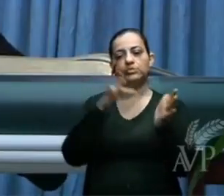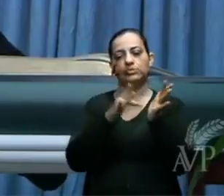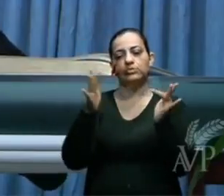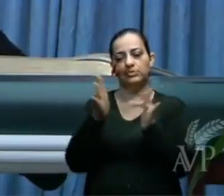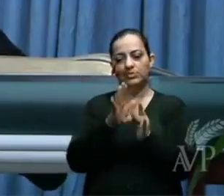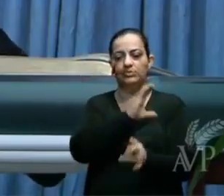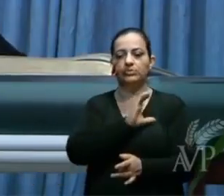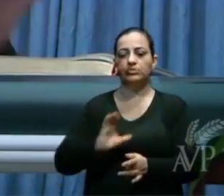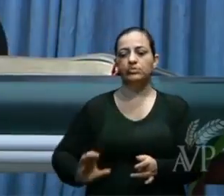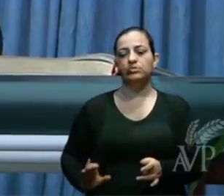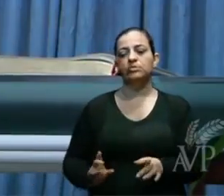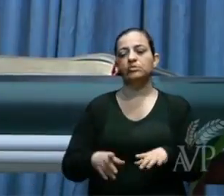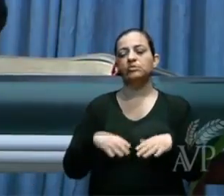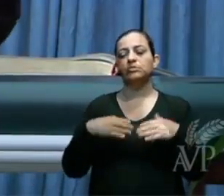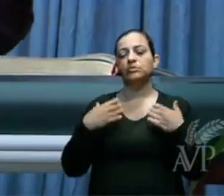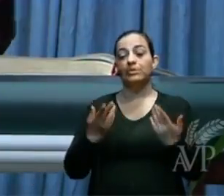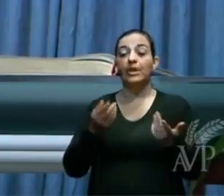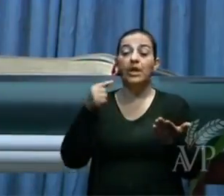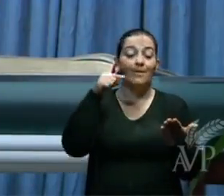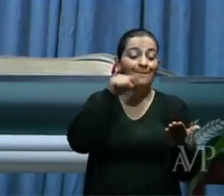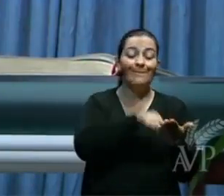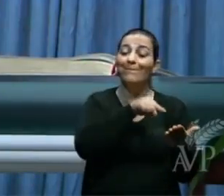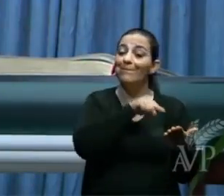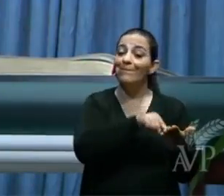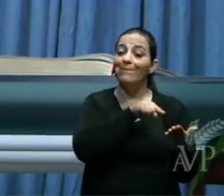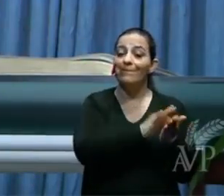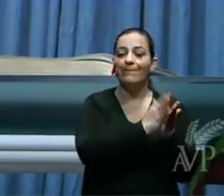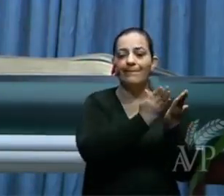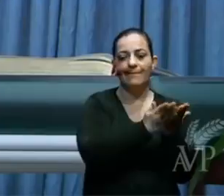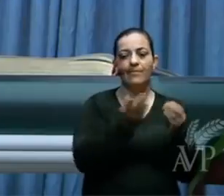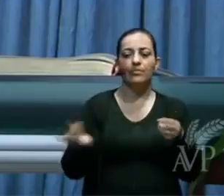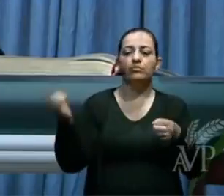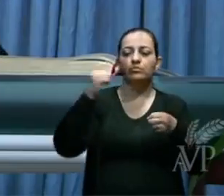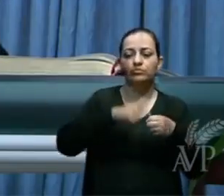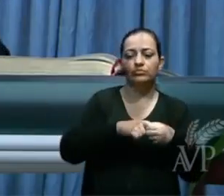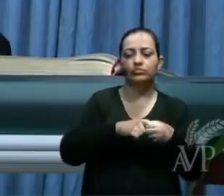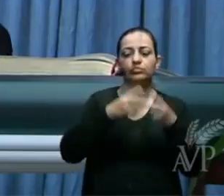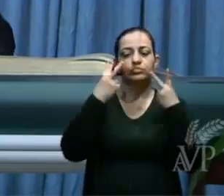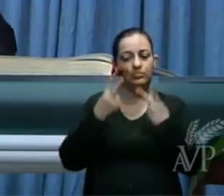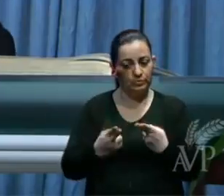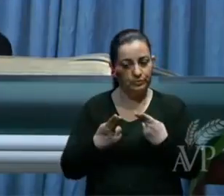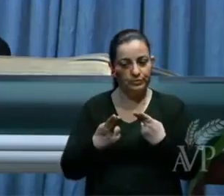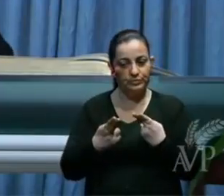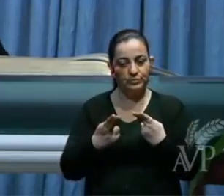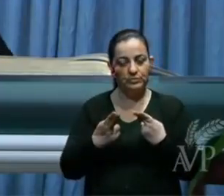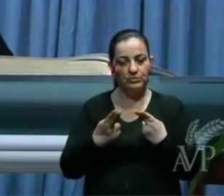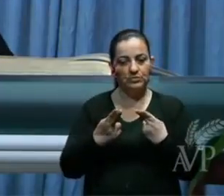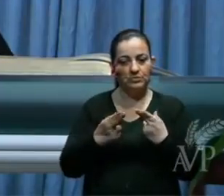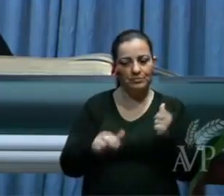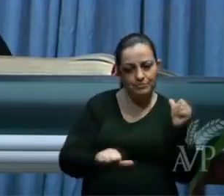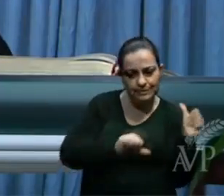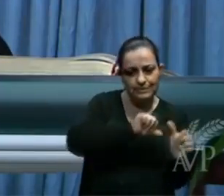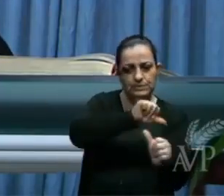é as escrituras de regresso à restauração